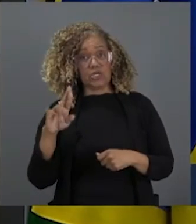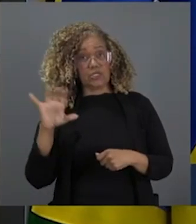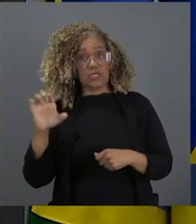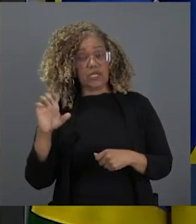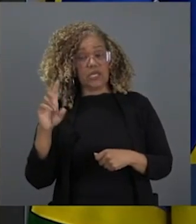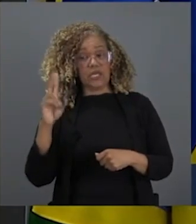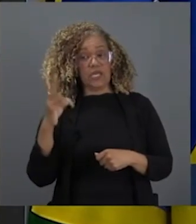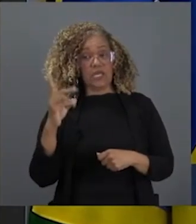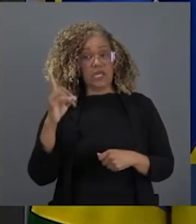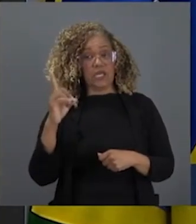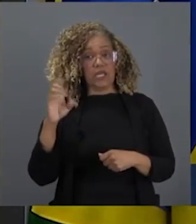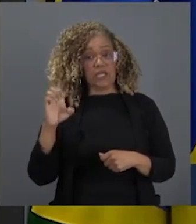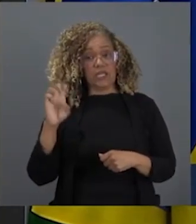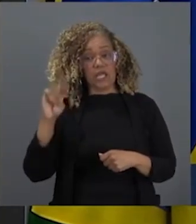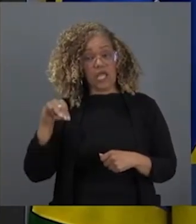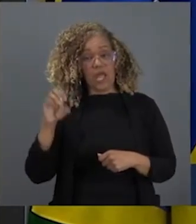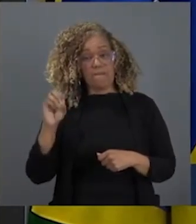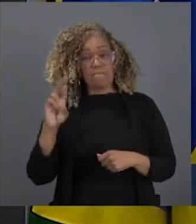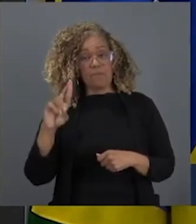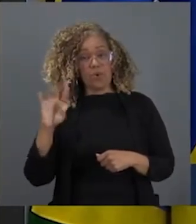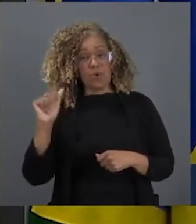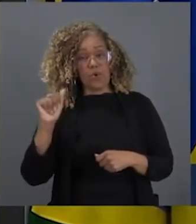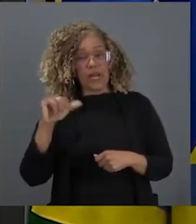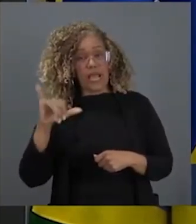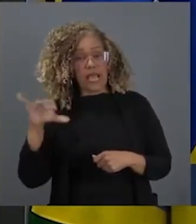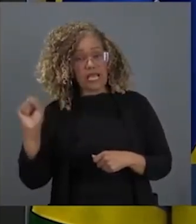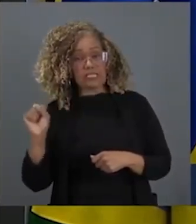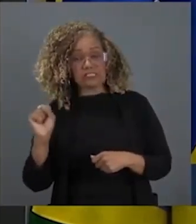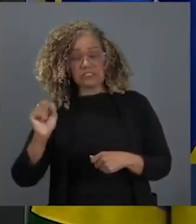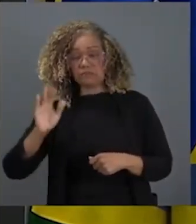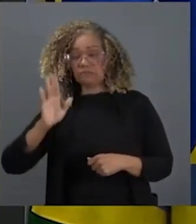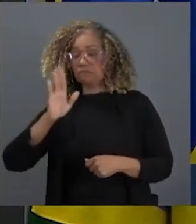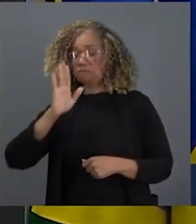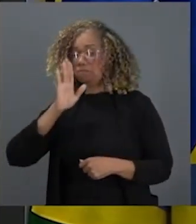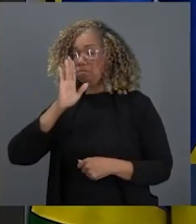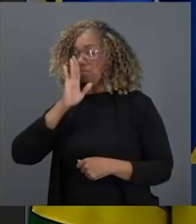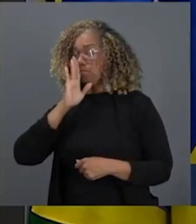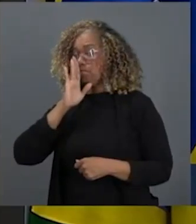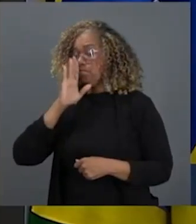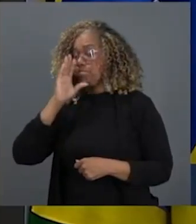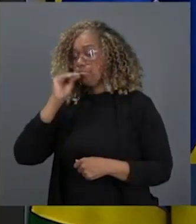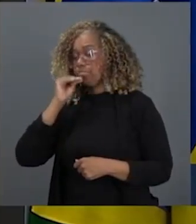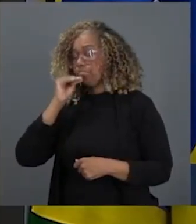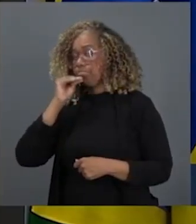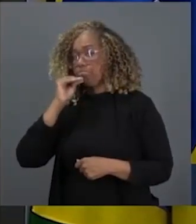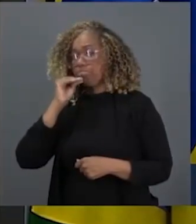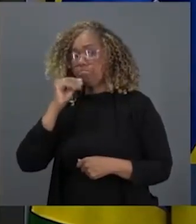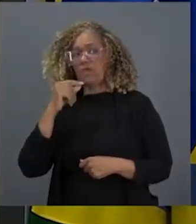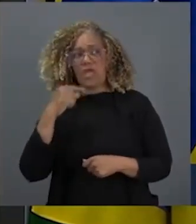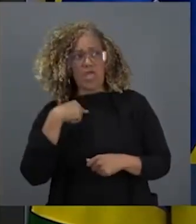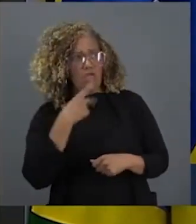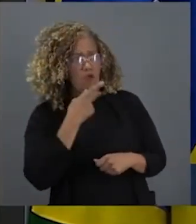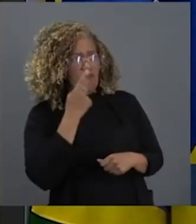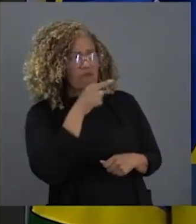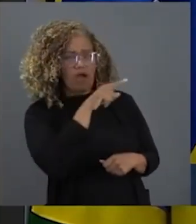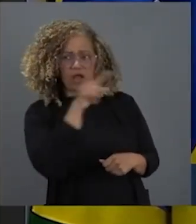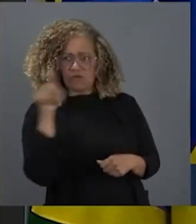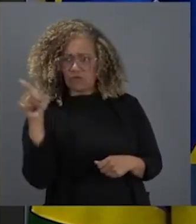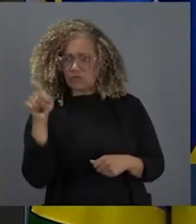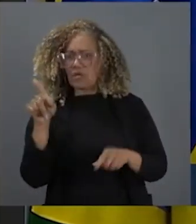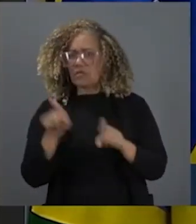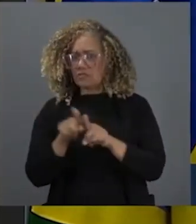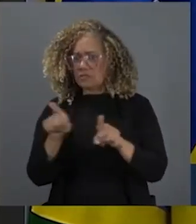Manteve sob o silêncio absoluto quase absoluto porque o Senhor é um dos que fala muito aqui eu e mais meia dúzia de